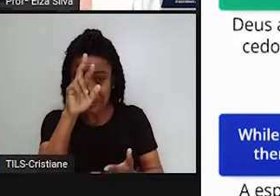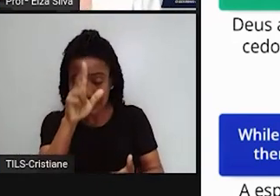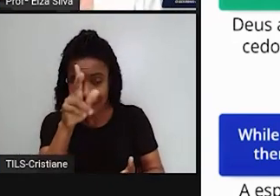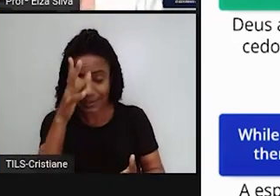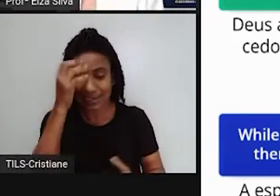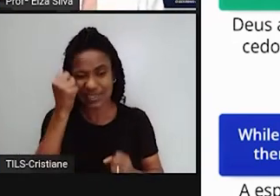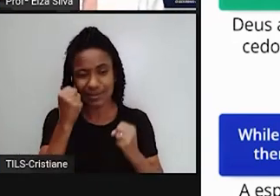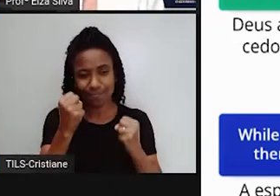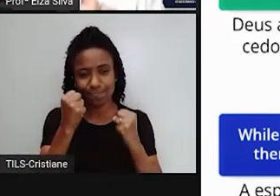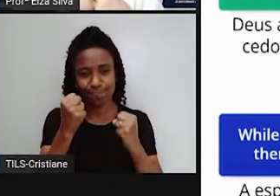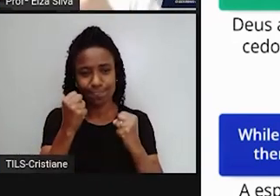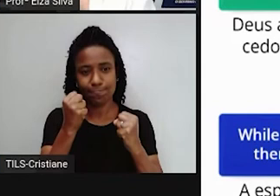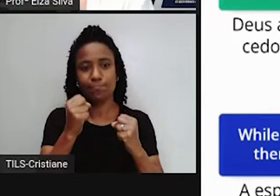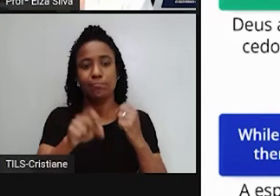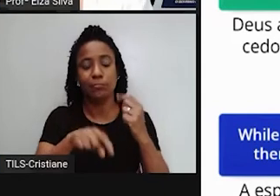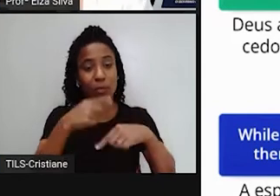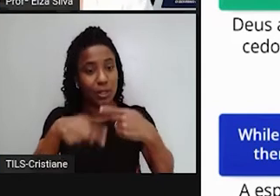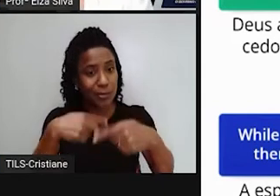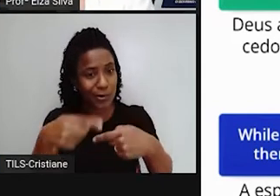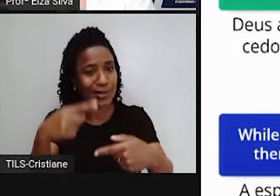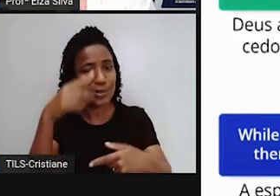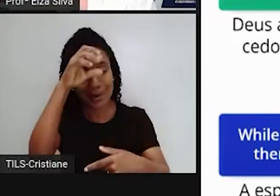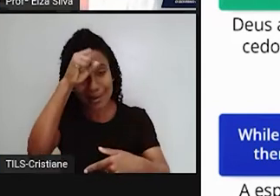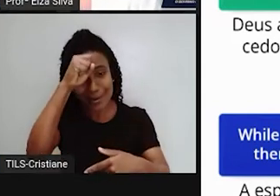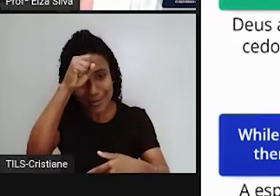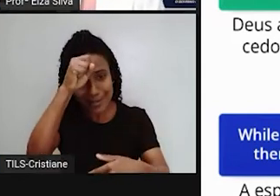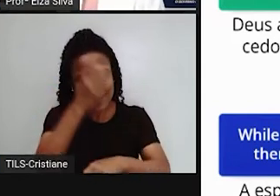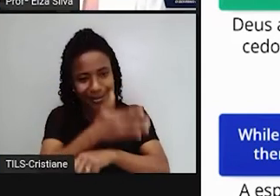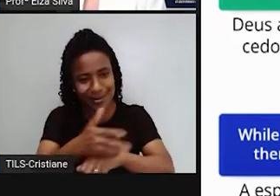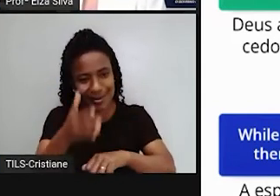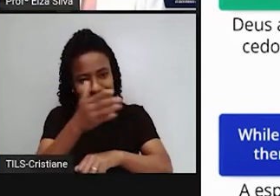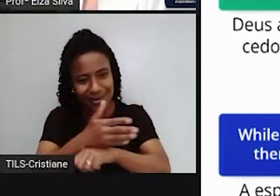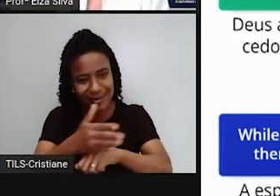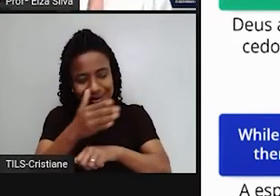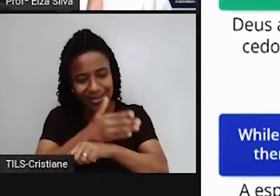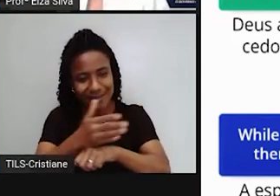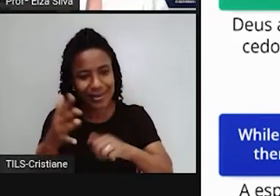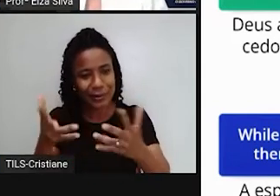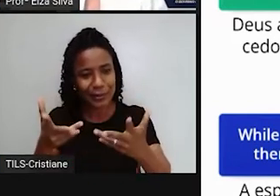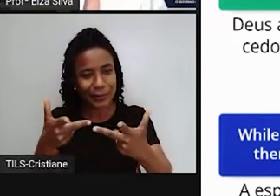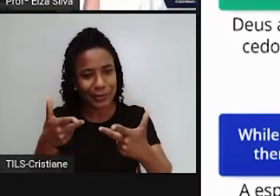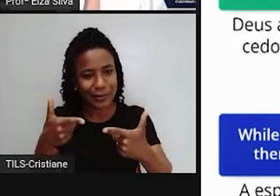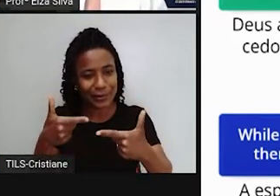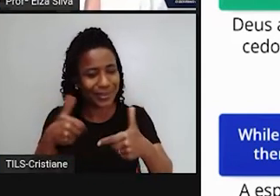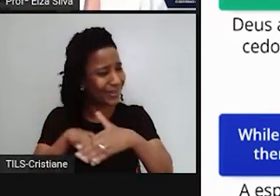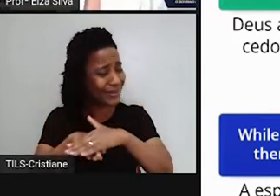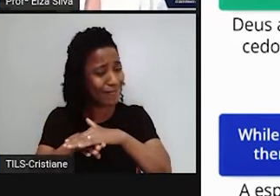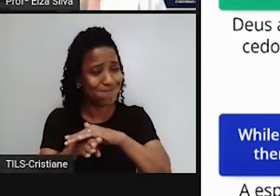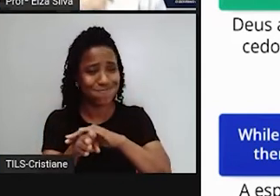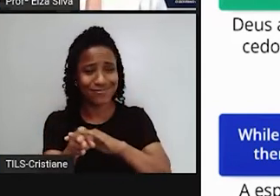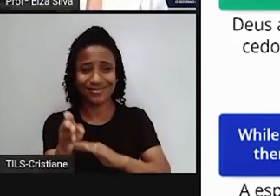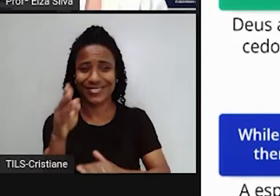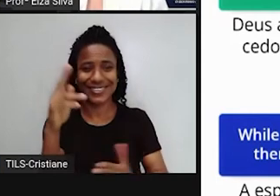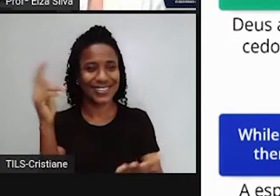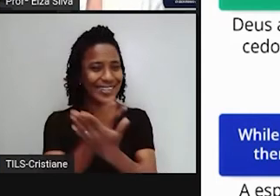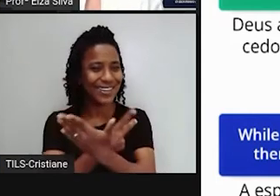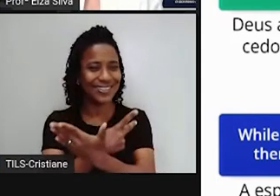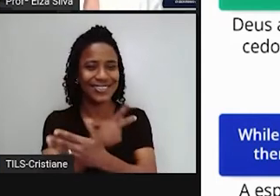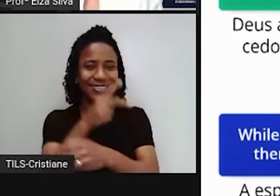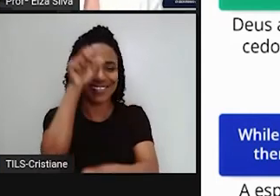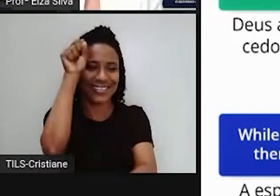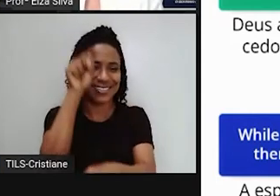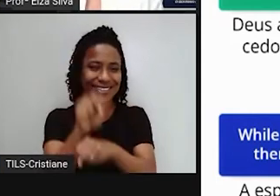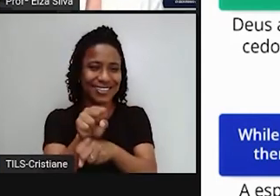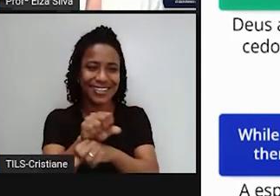constrói uma experiência para aprimorar. E gradativamente você não vai errar mais. Fica aí essa dica, tá